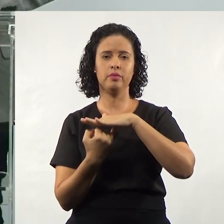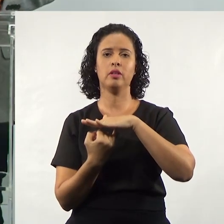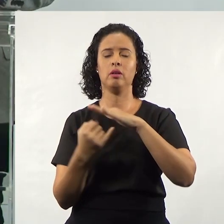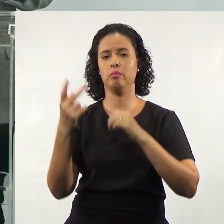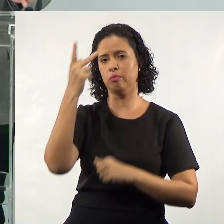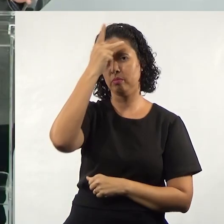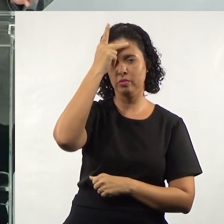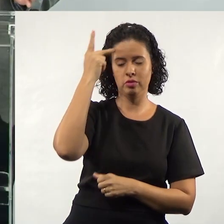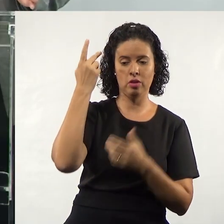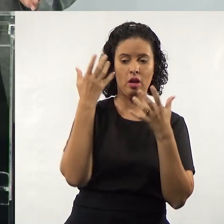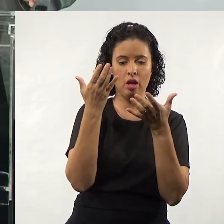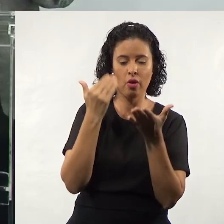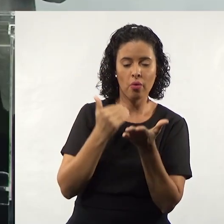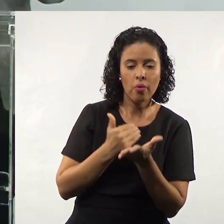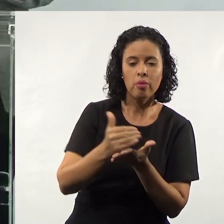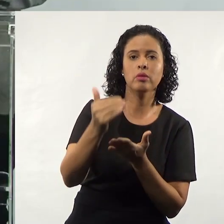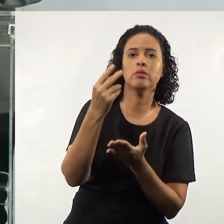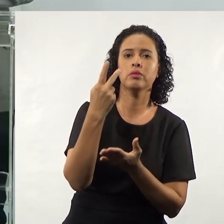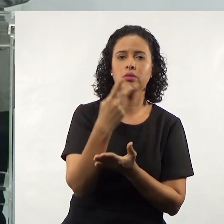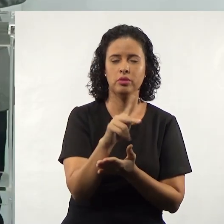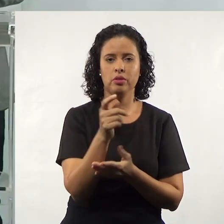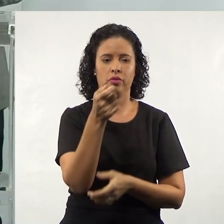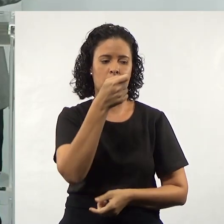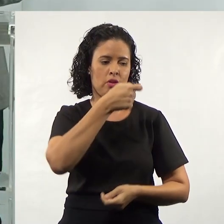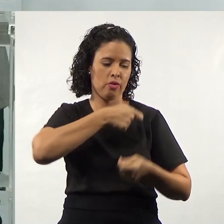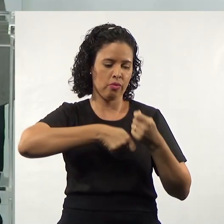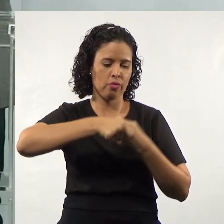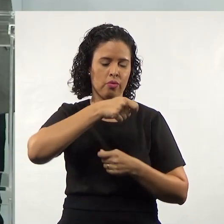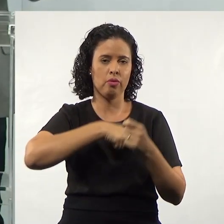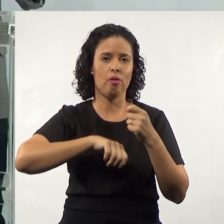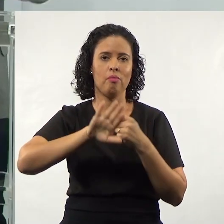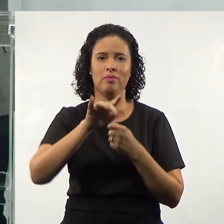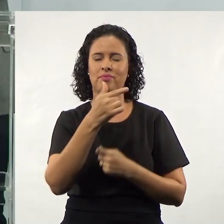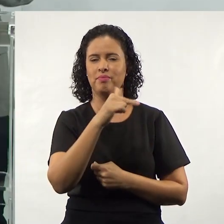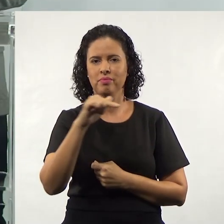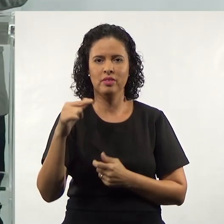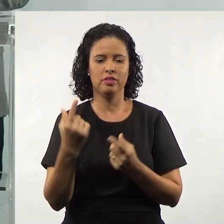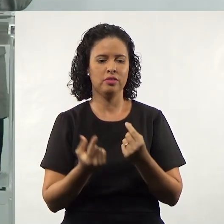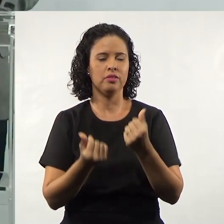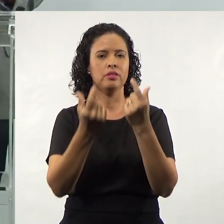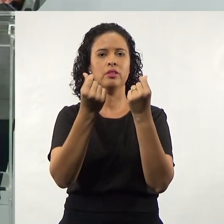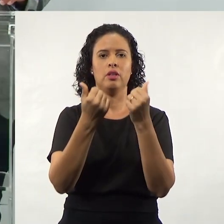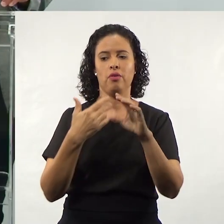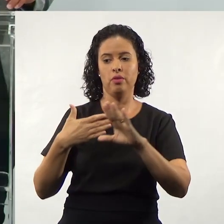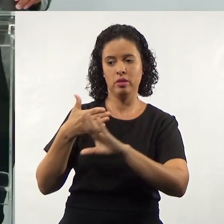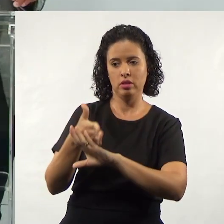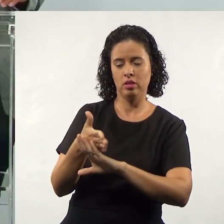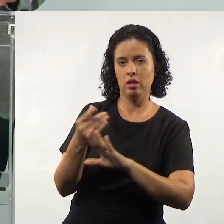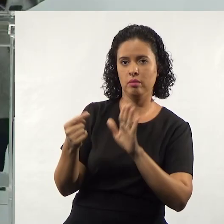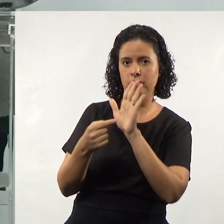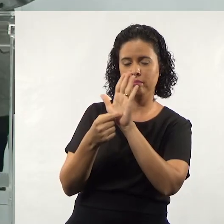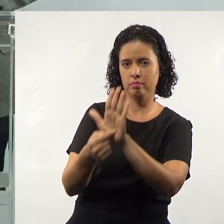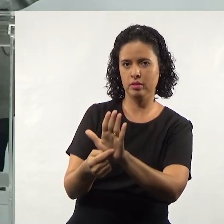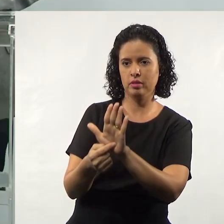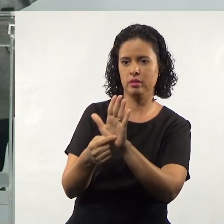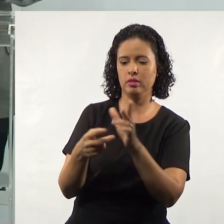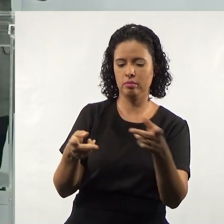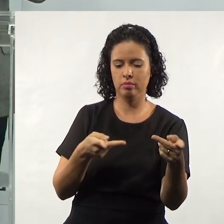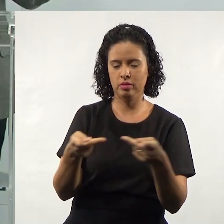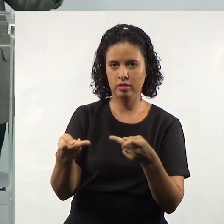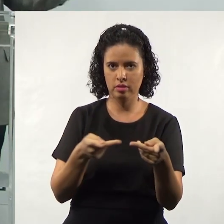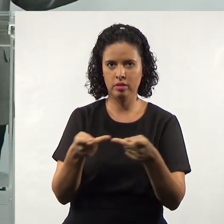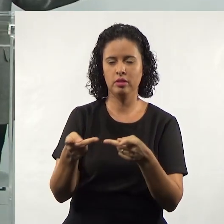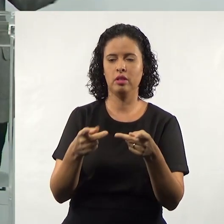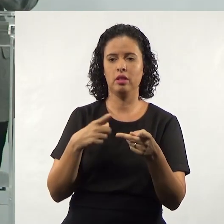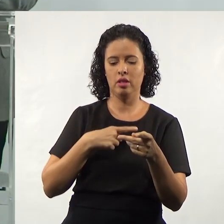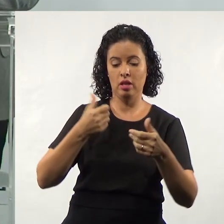informalidade. A pessoa quer começar o seu negócio, só que ela não tem dinheiro, ela não tem recurso. Vai lá, apresenta um pequeno projeto, é